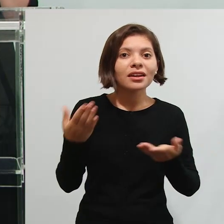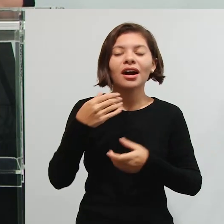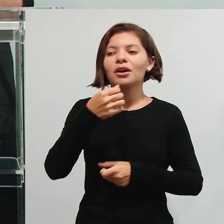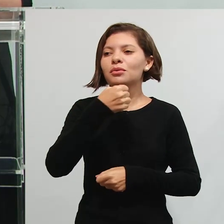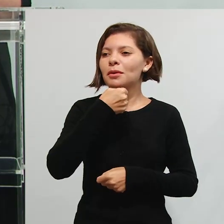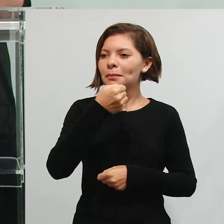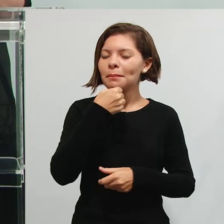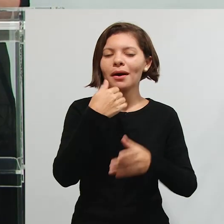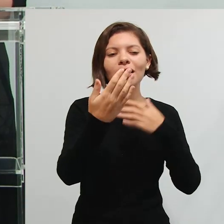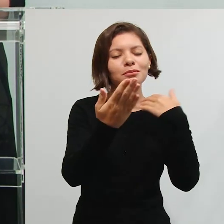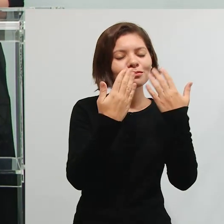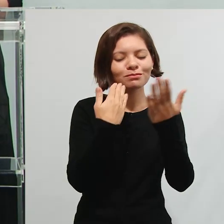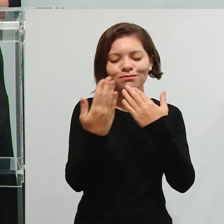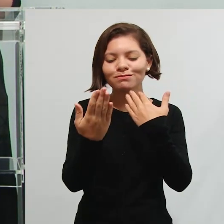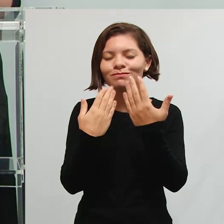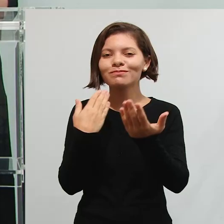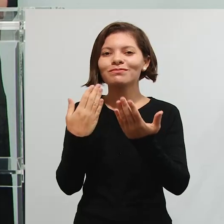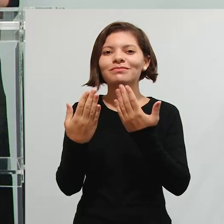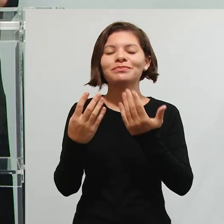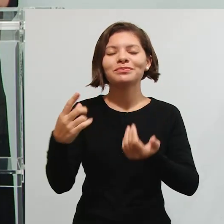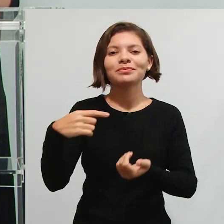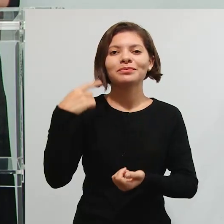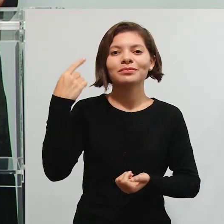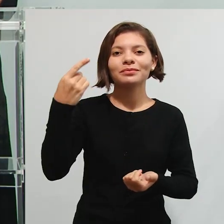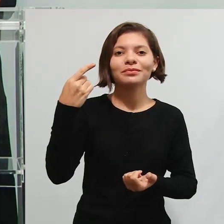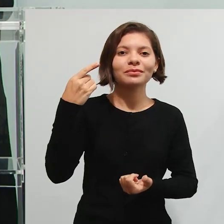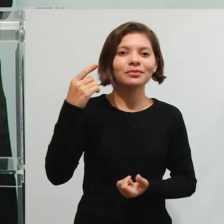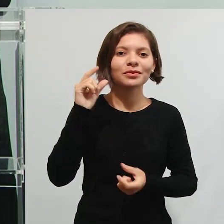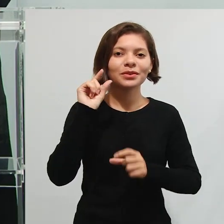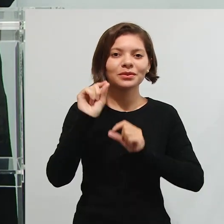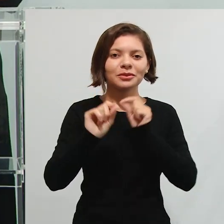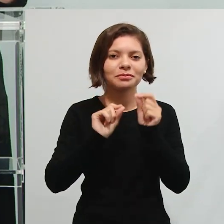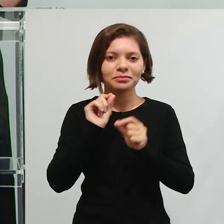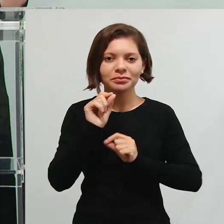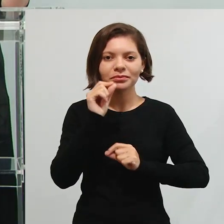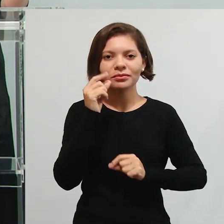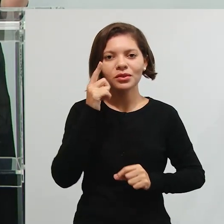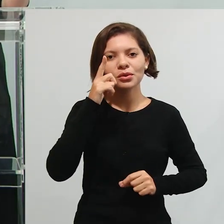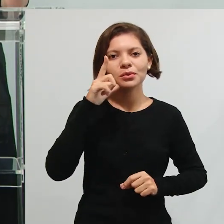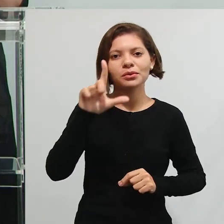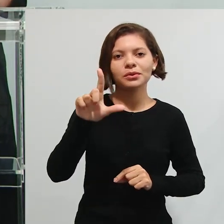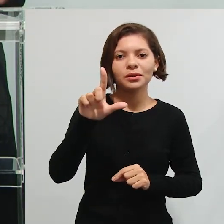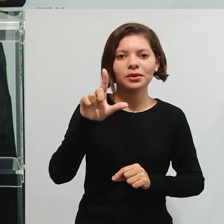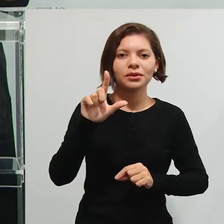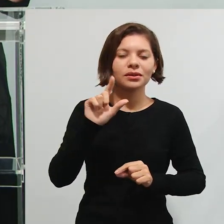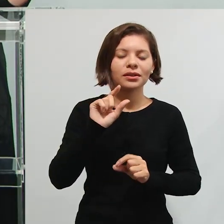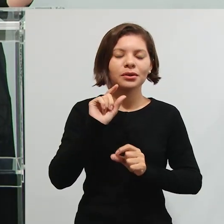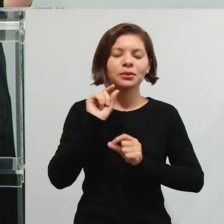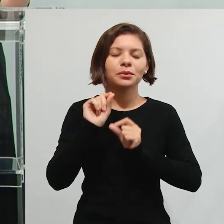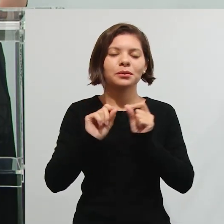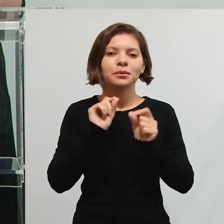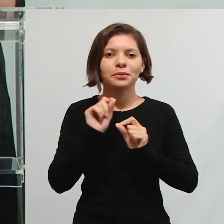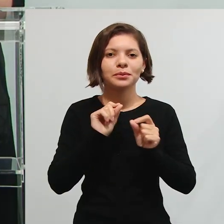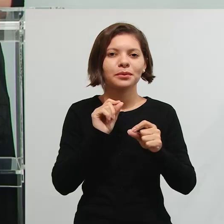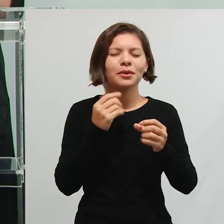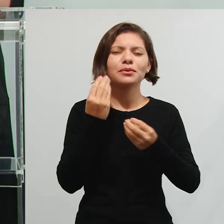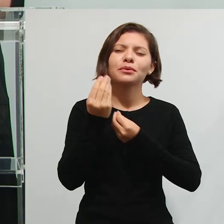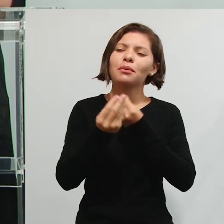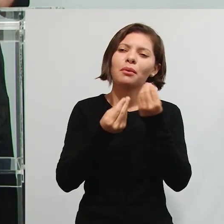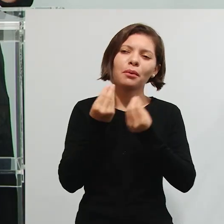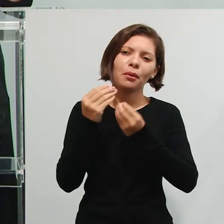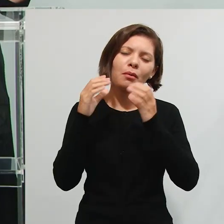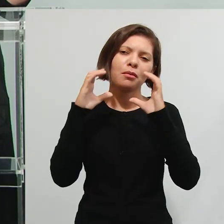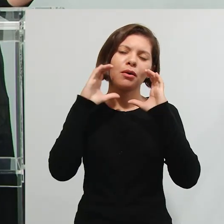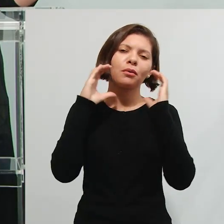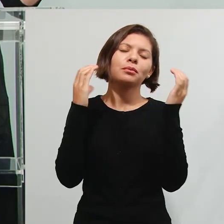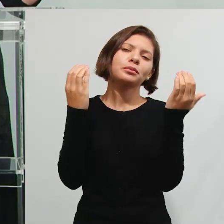entrevistando algumas pessoas conversando né e a partir dali você consegue eh traçar mais ou menos né Hã